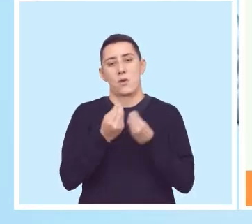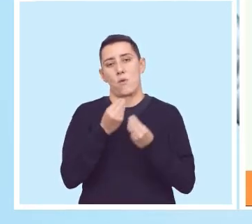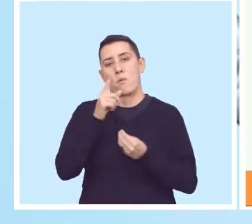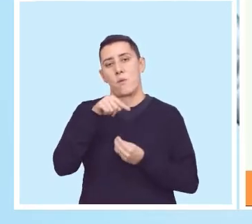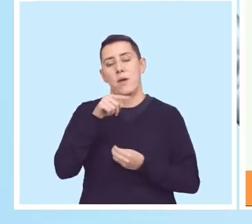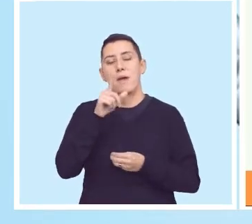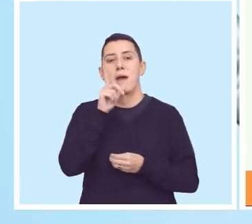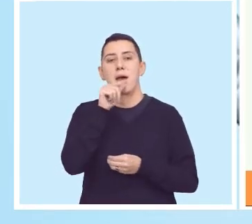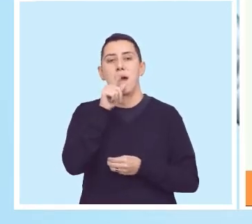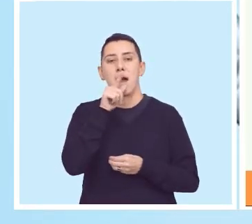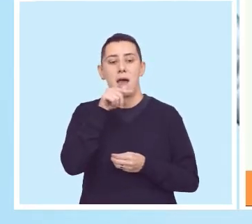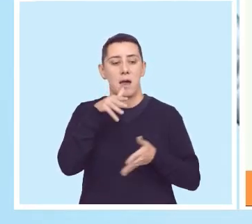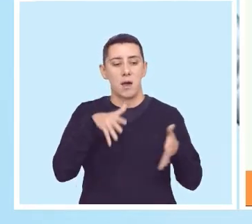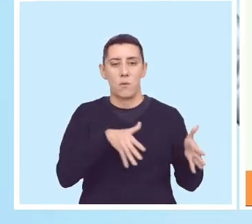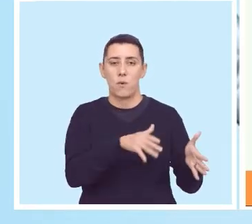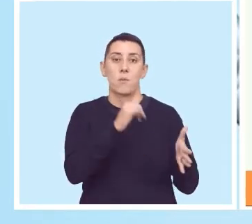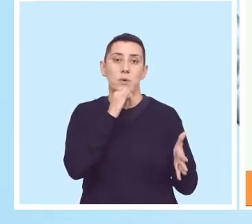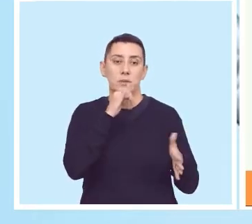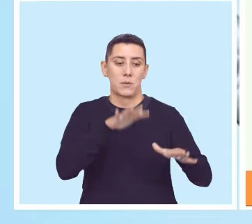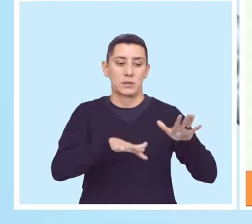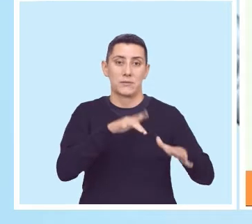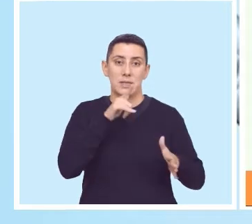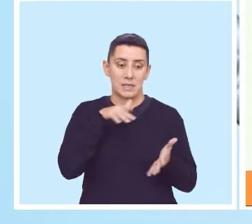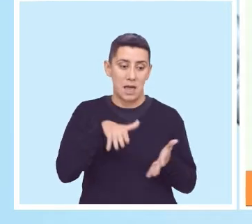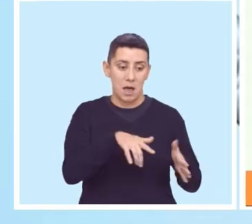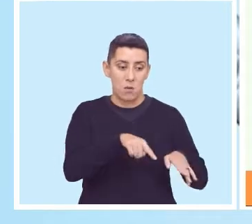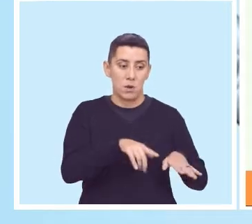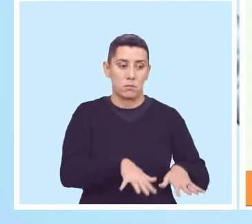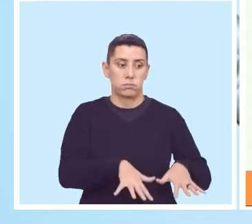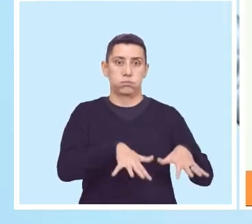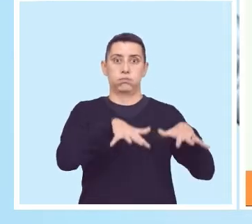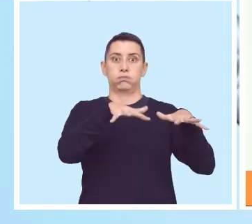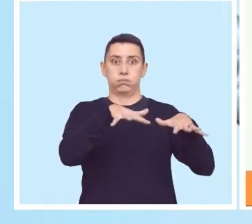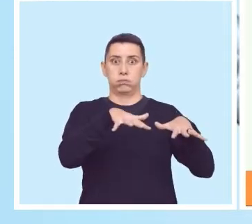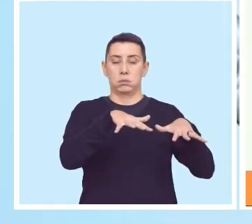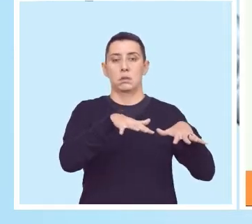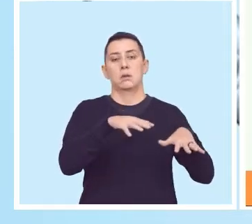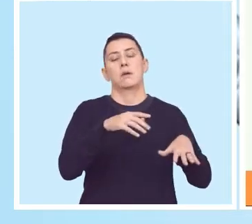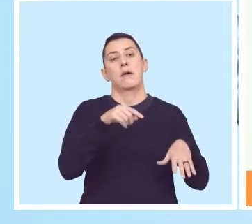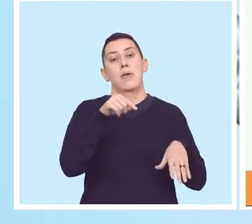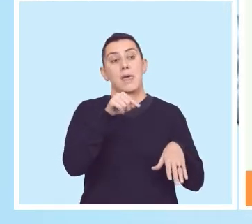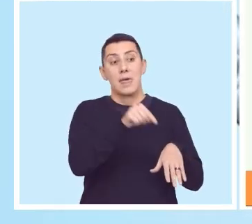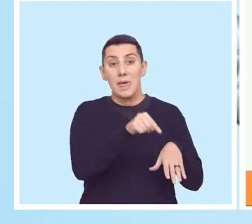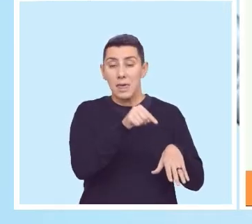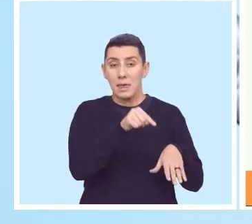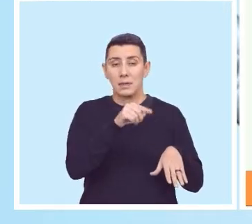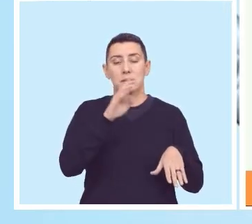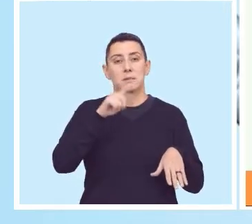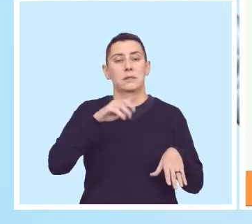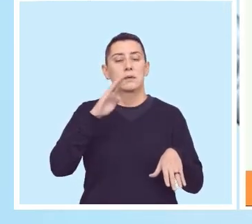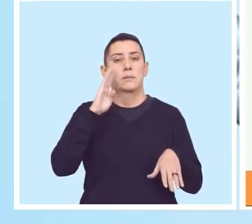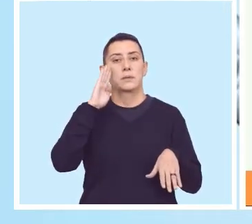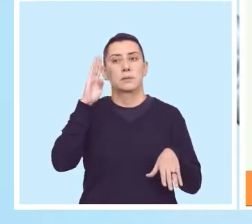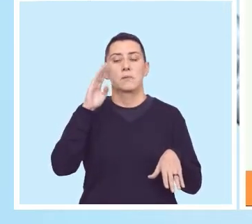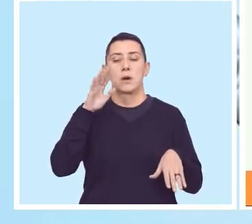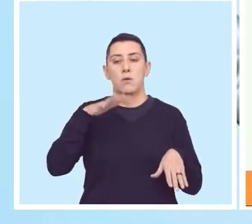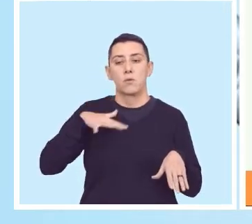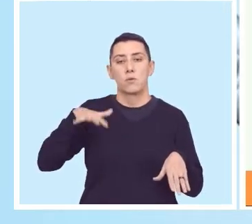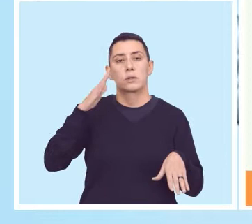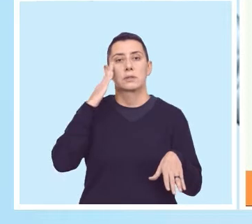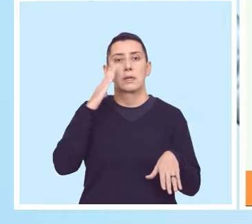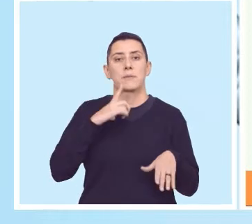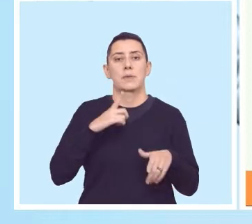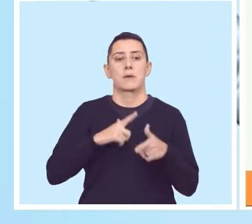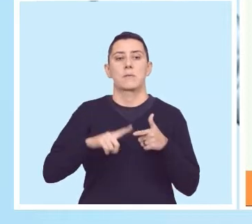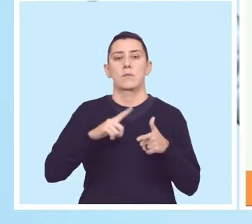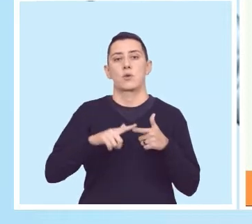que nós estamos na época da cheia, os rios estão cheios, e aí é nesse ponto em que, de repente, nós temos diversos